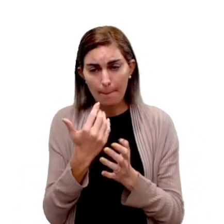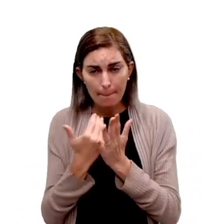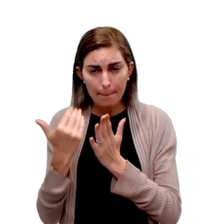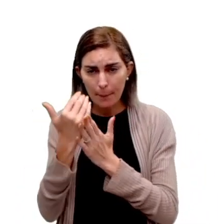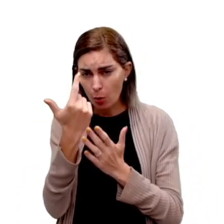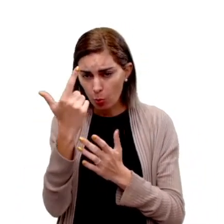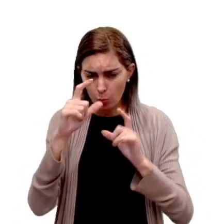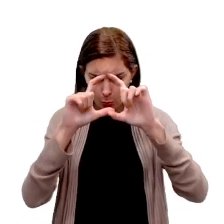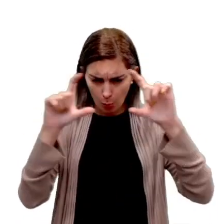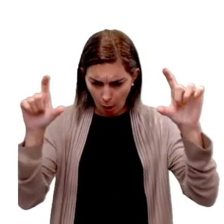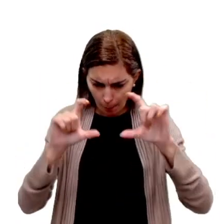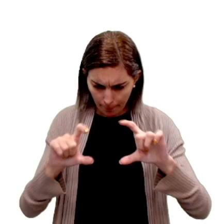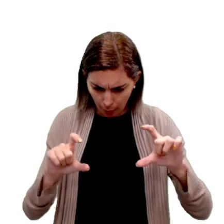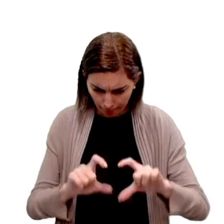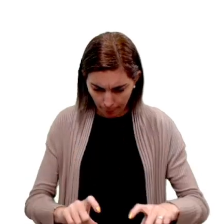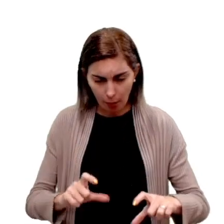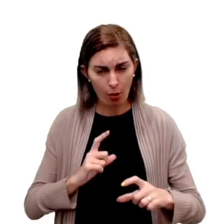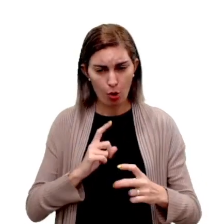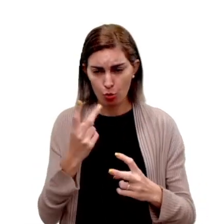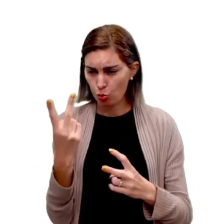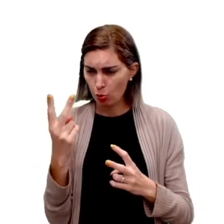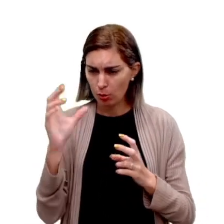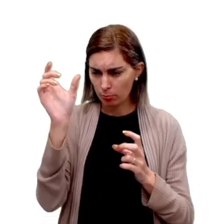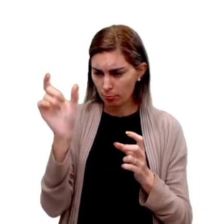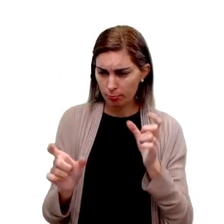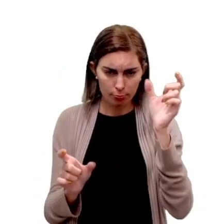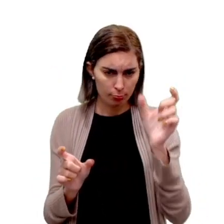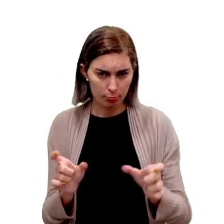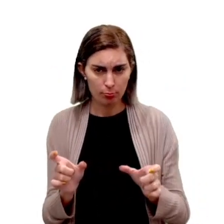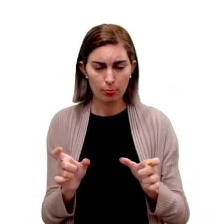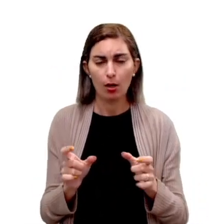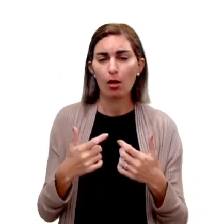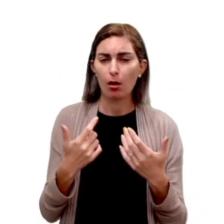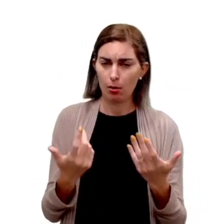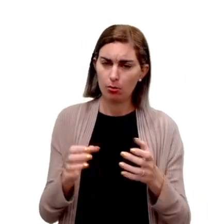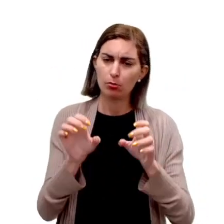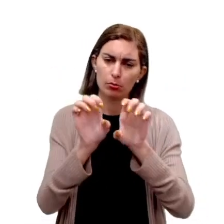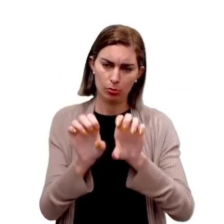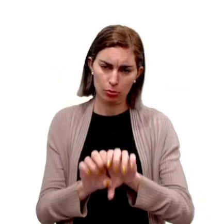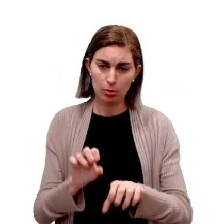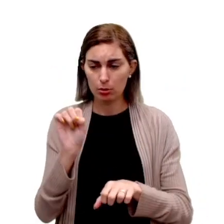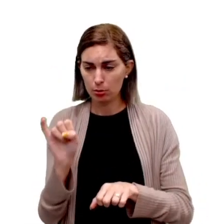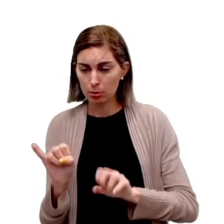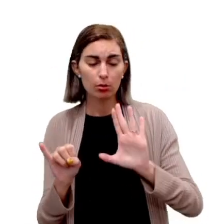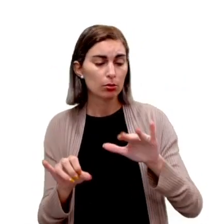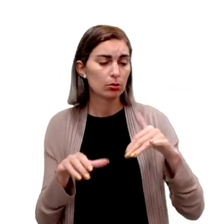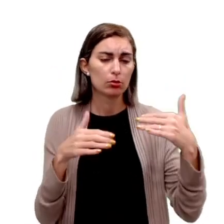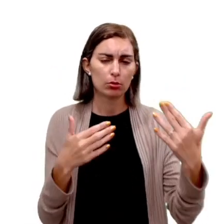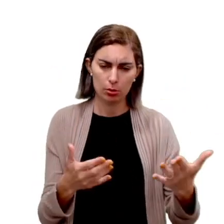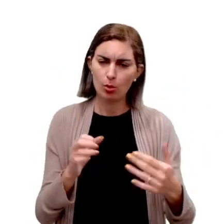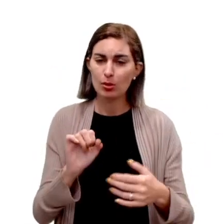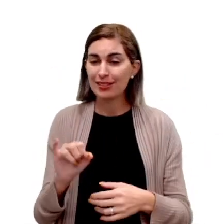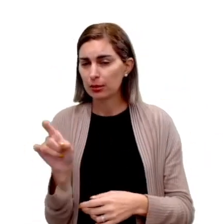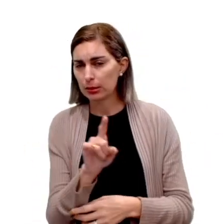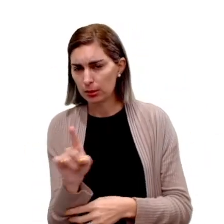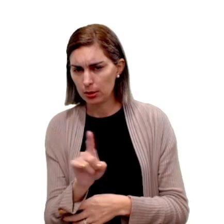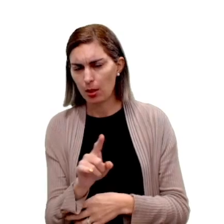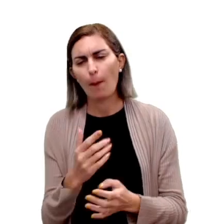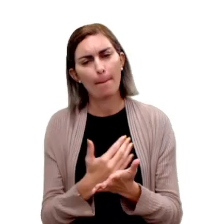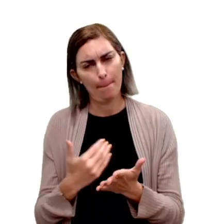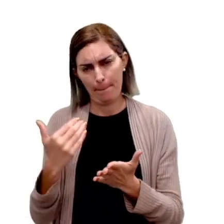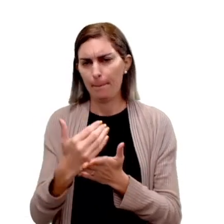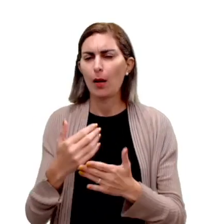de um bloco de comando para duas condições possíveis, a estrutura se então se não é a